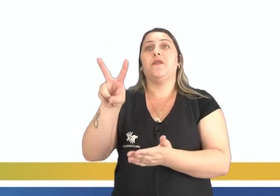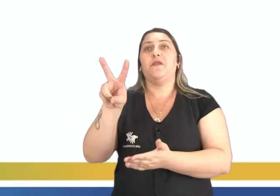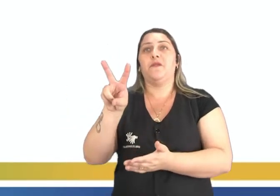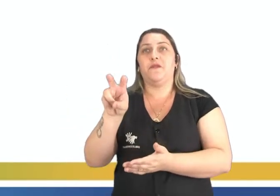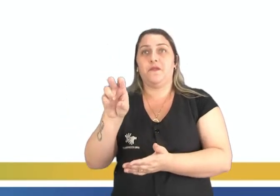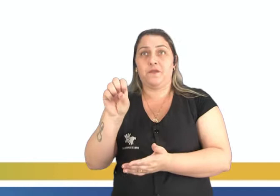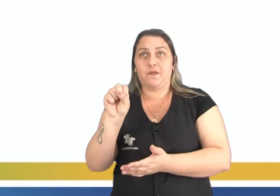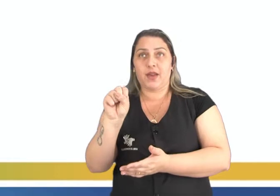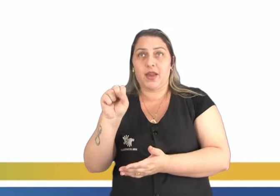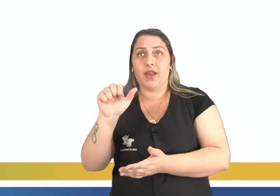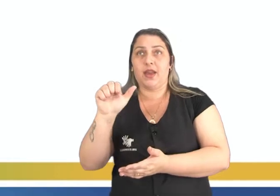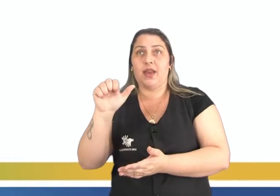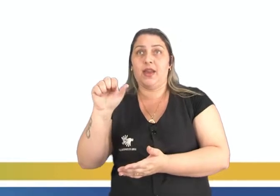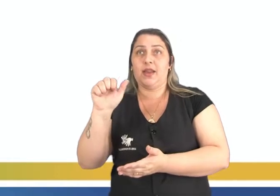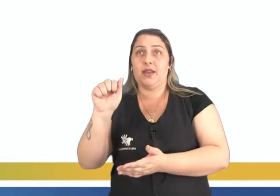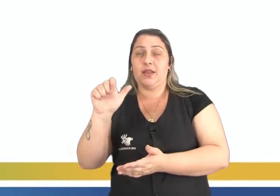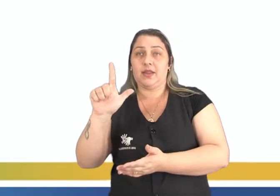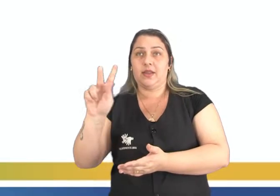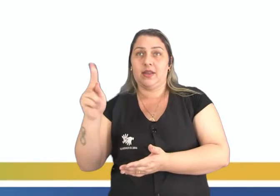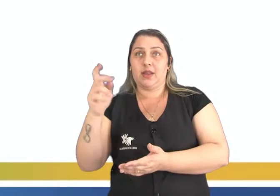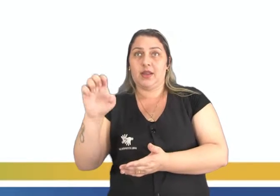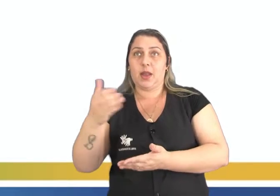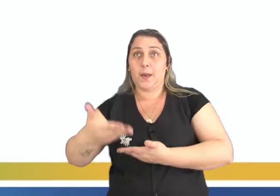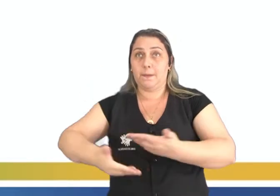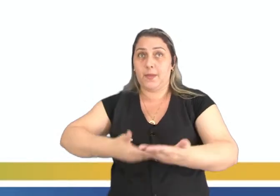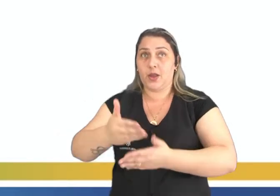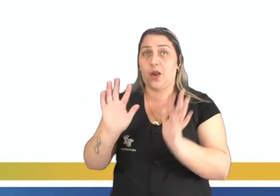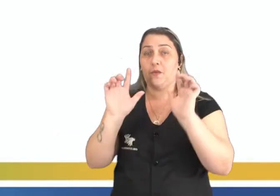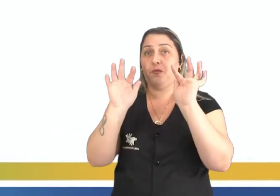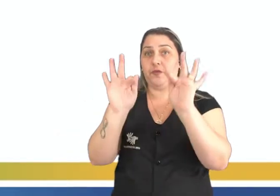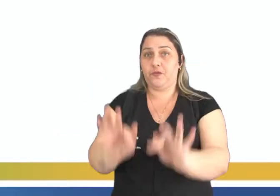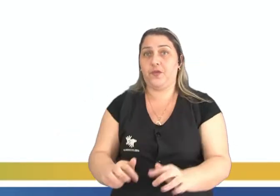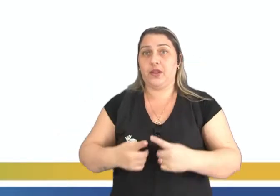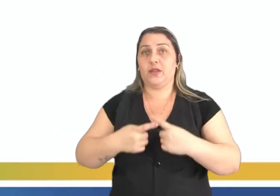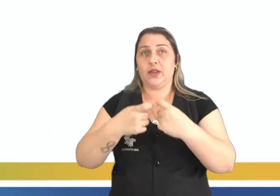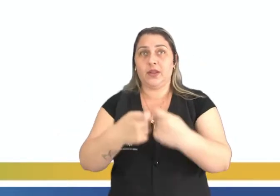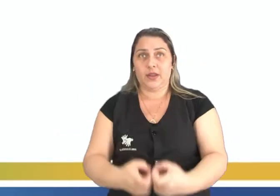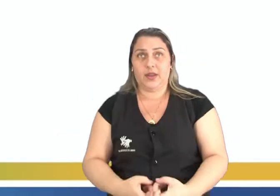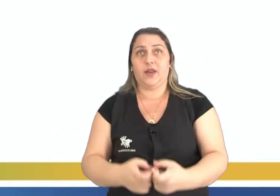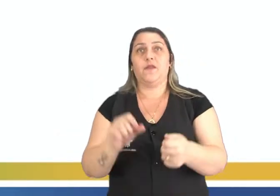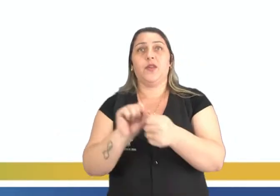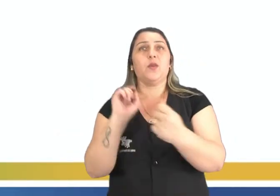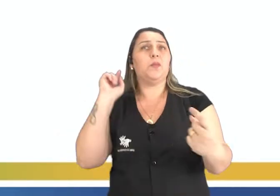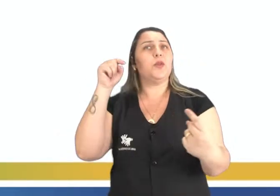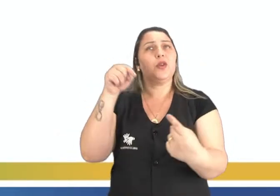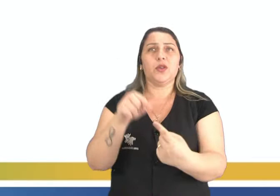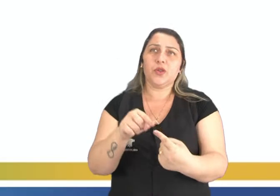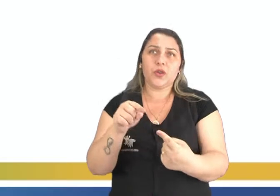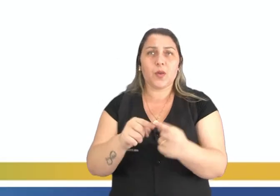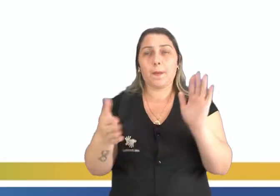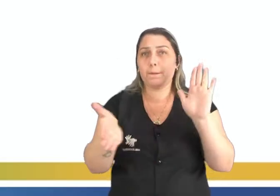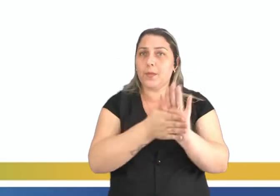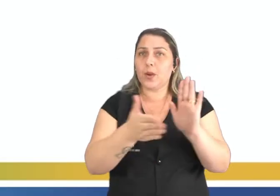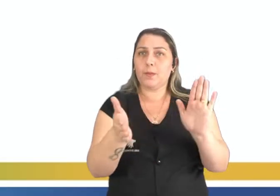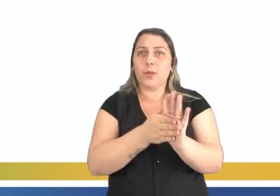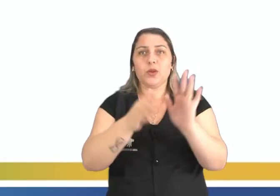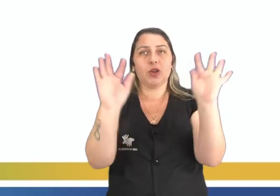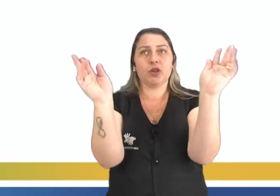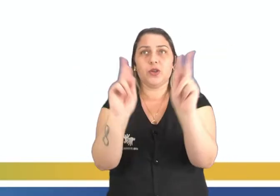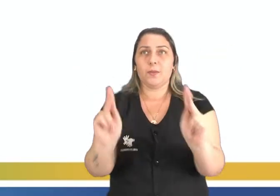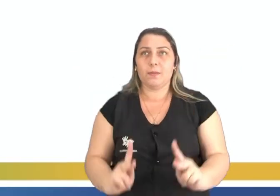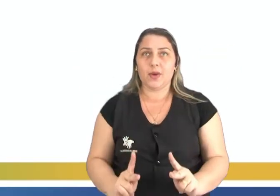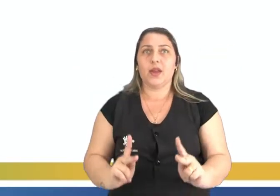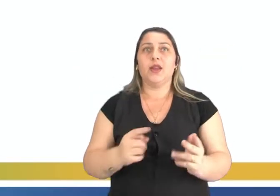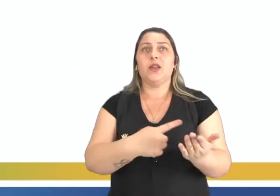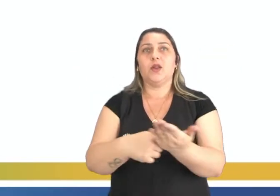Versalhes, que é o tratado que vai mediar o fim da guerra. Foi criada com o objetivo de uma proposta de paz negociada